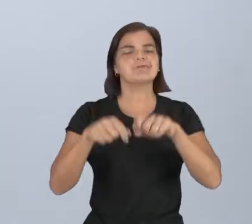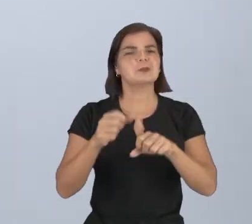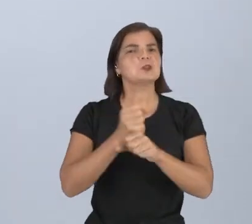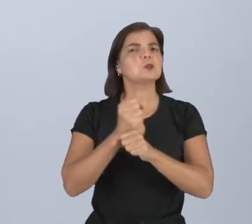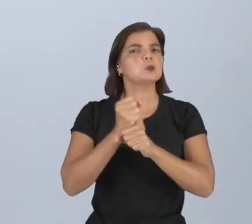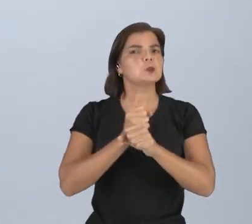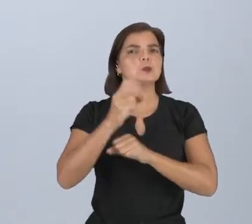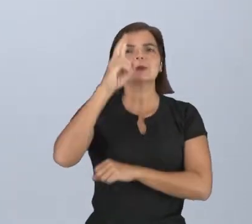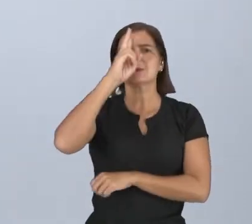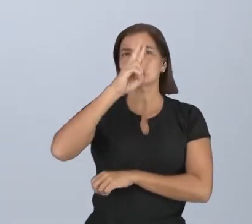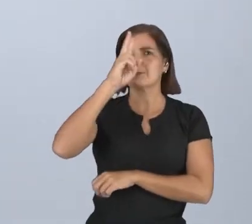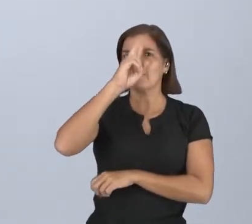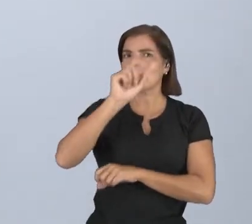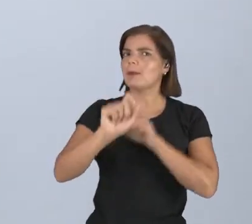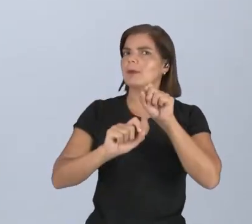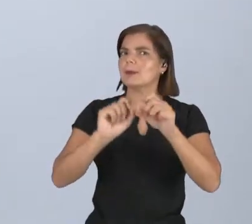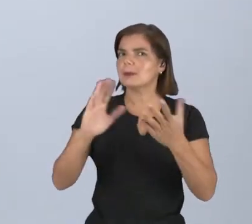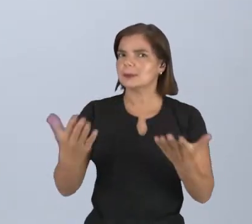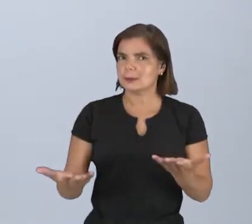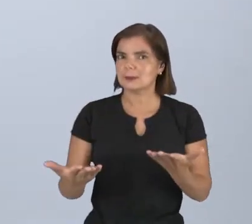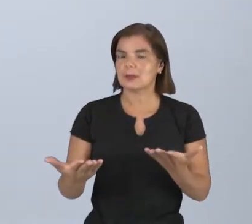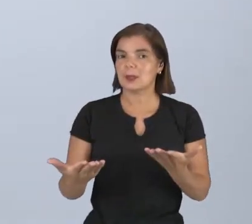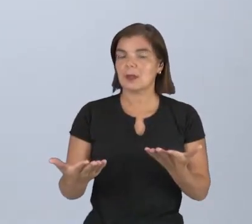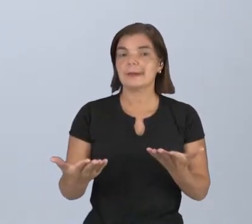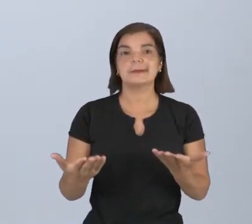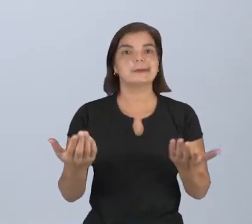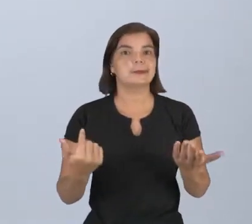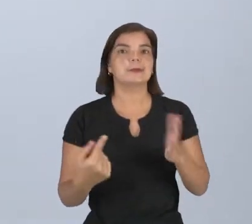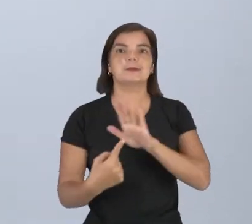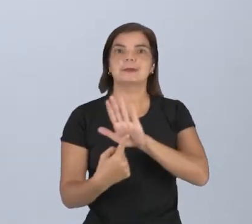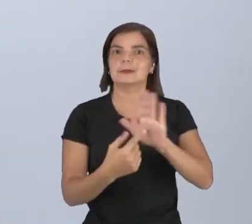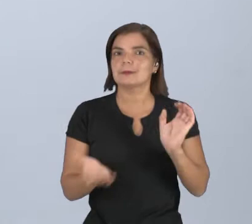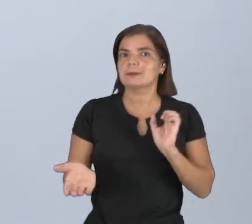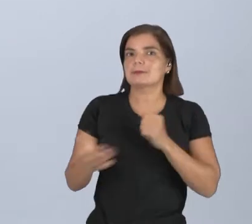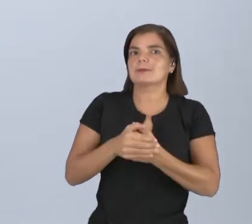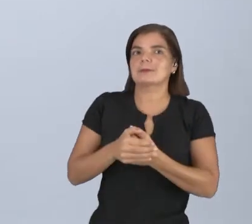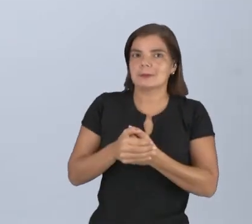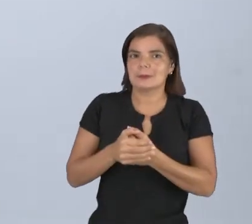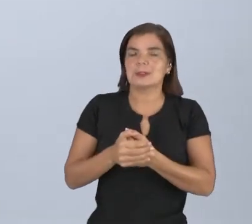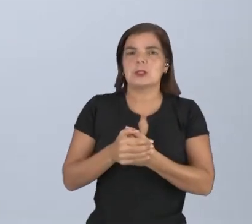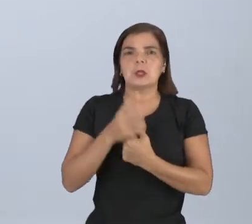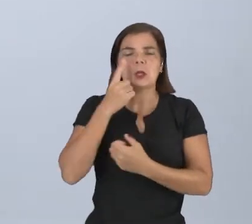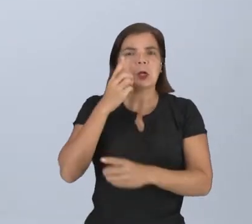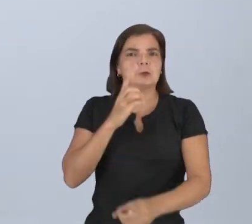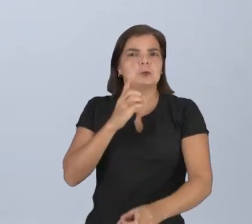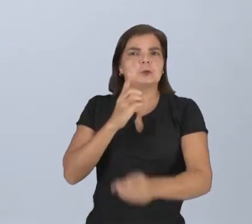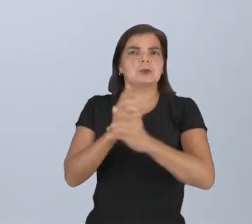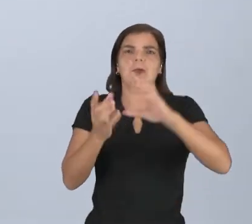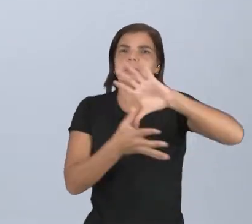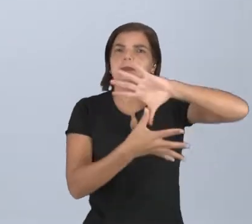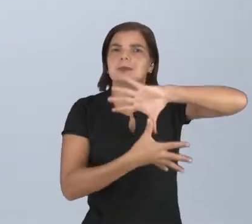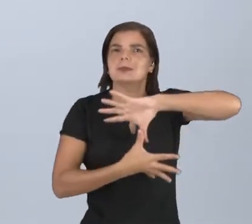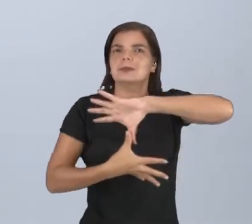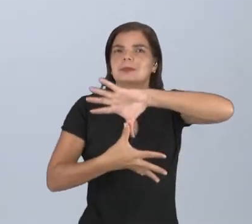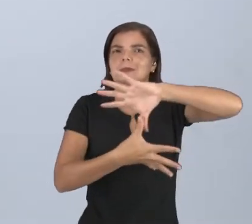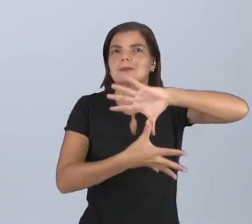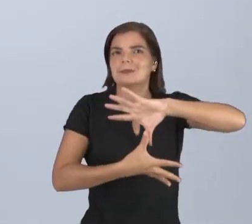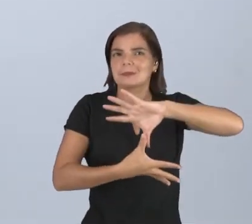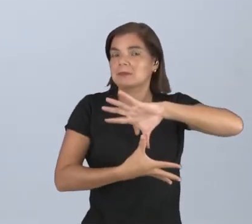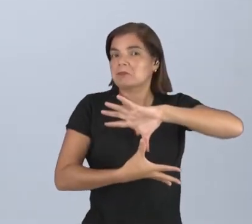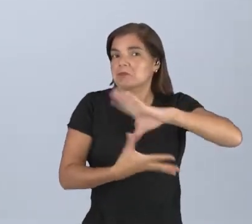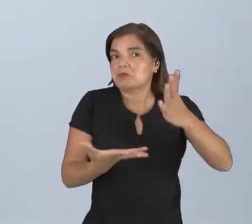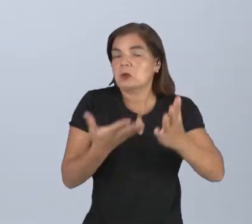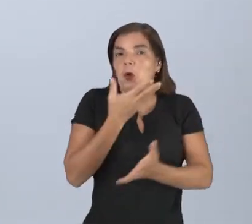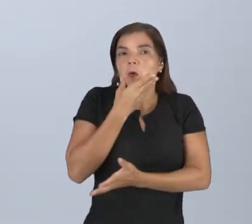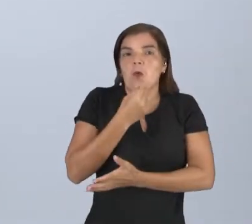muito tempo na história, isso foi negligenciado. Se dizia só o descobrimento da América, né? O descobrimento da